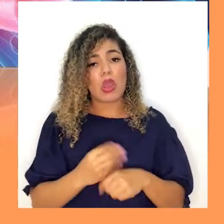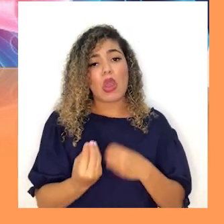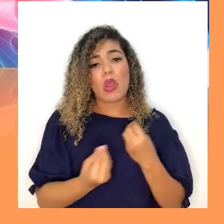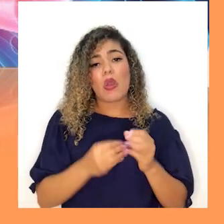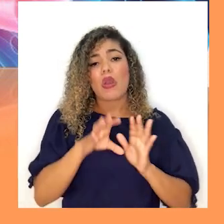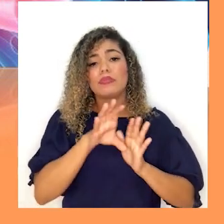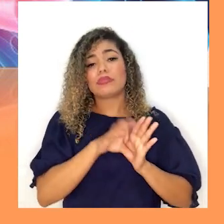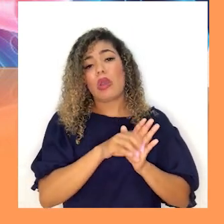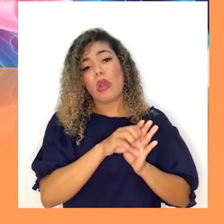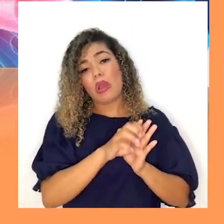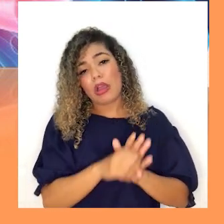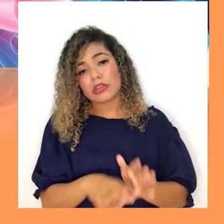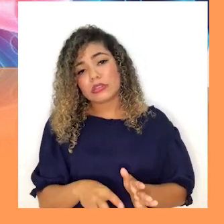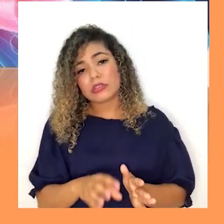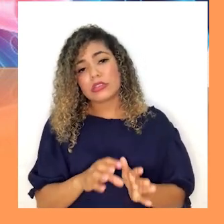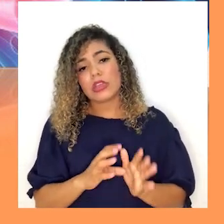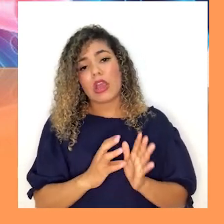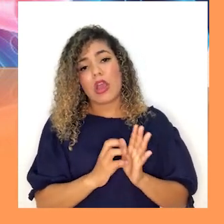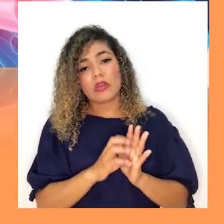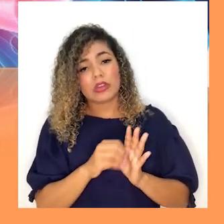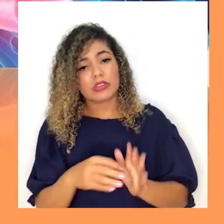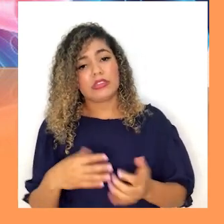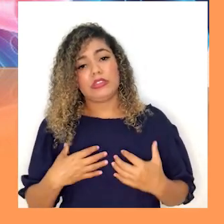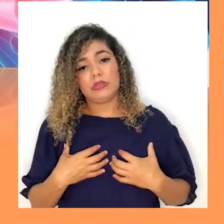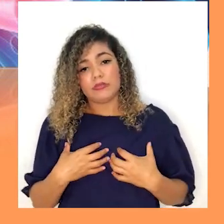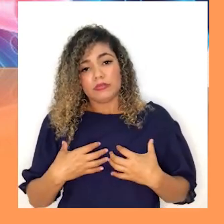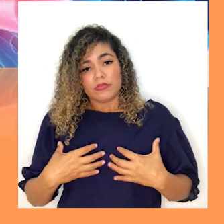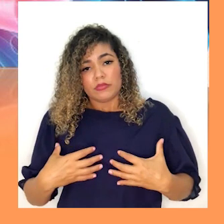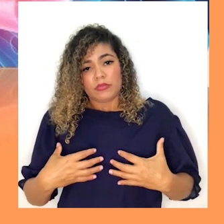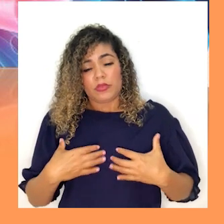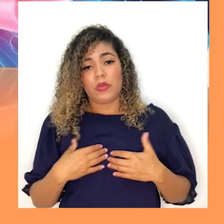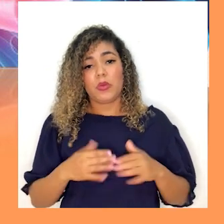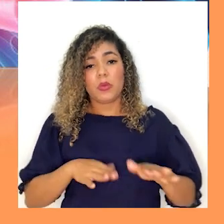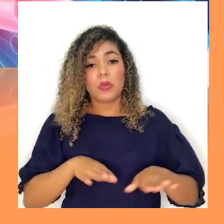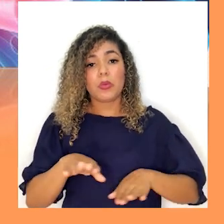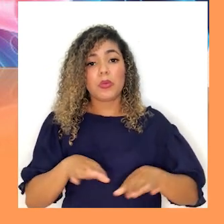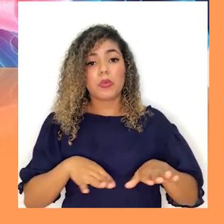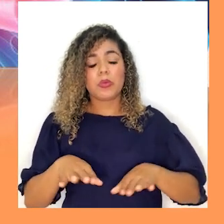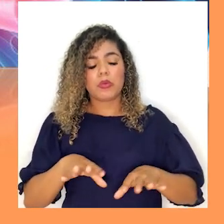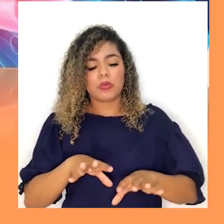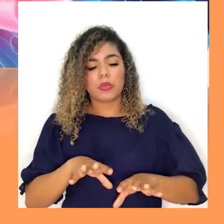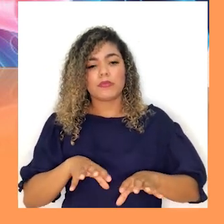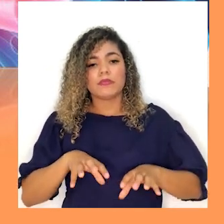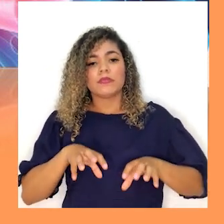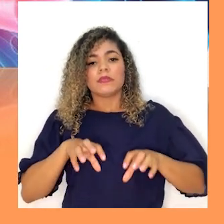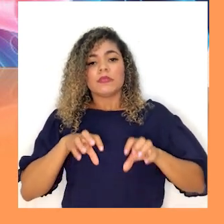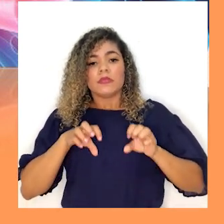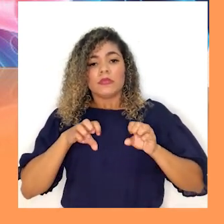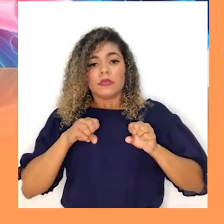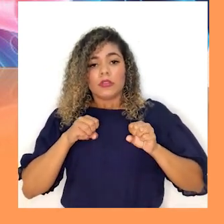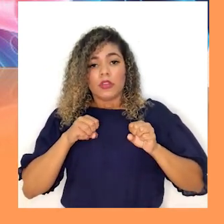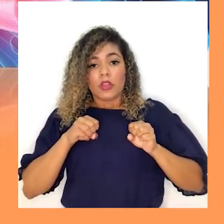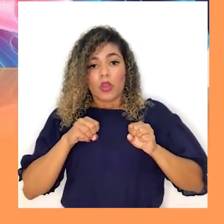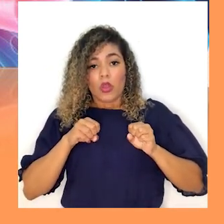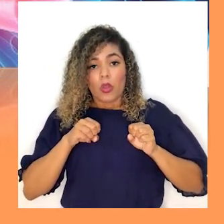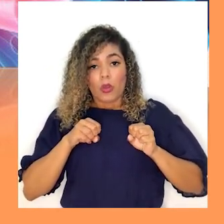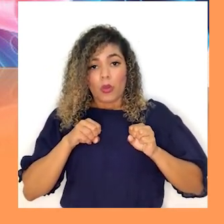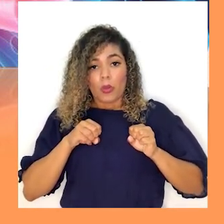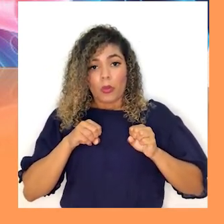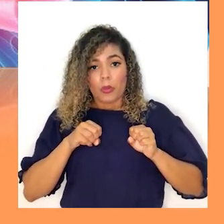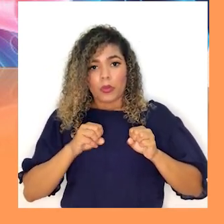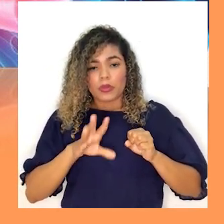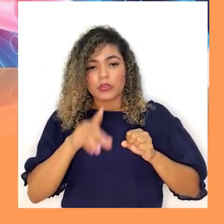pulmão. Os movimentos respiratórios de inspiração, que é colocar o ar para